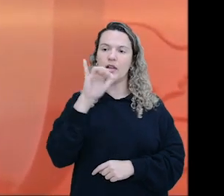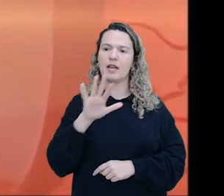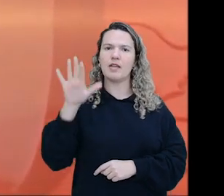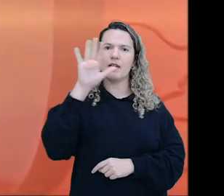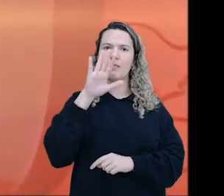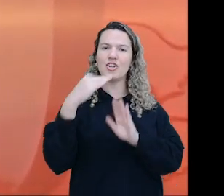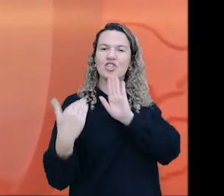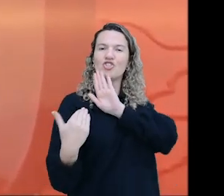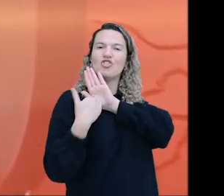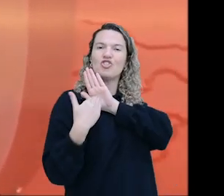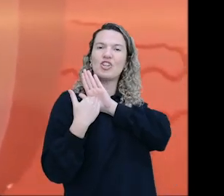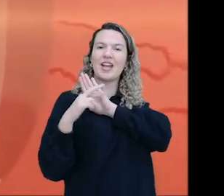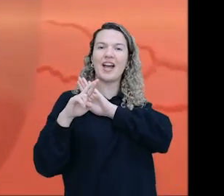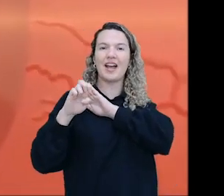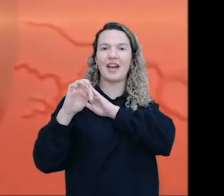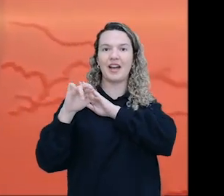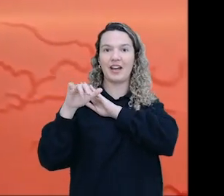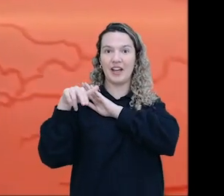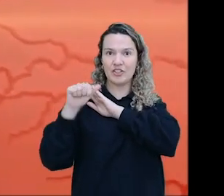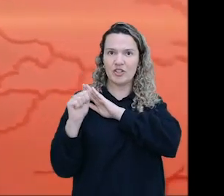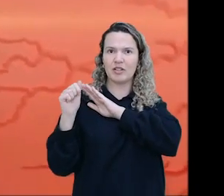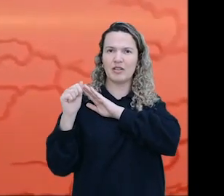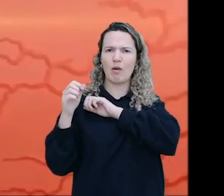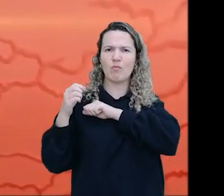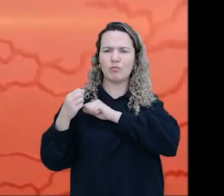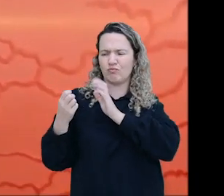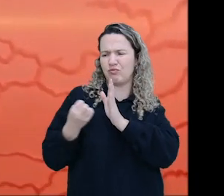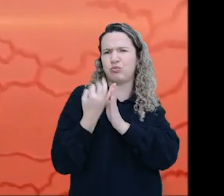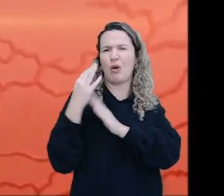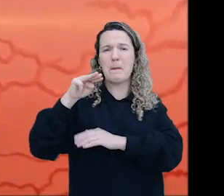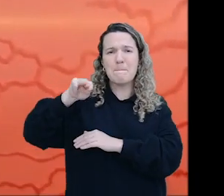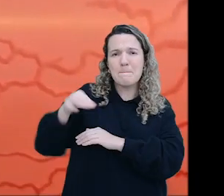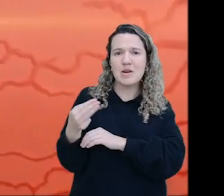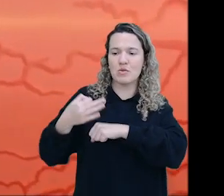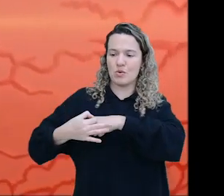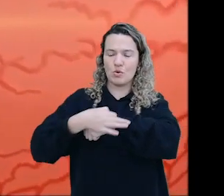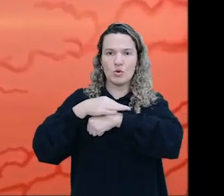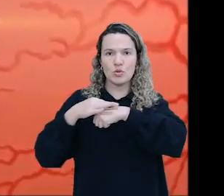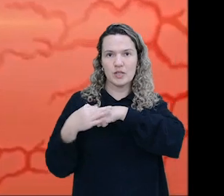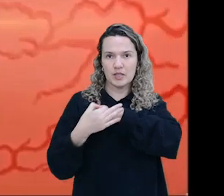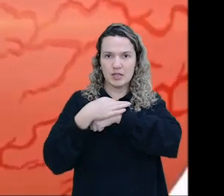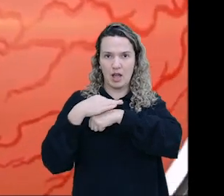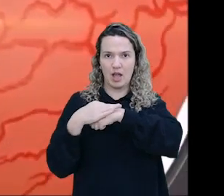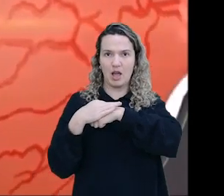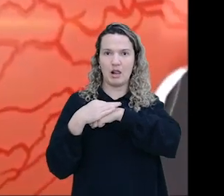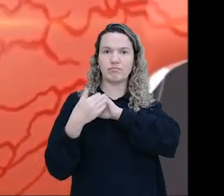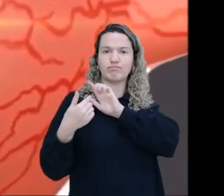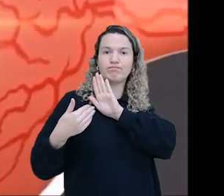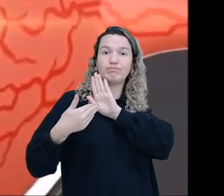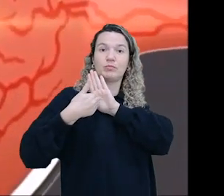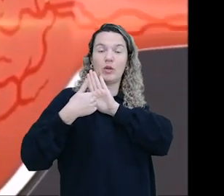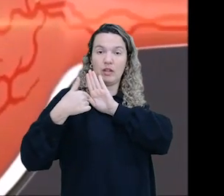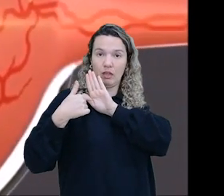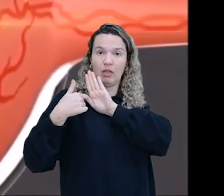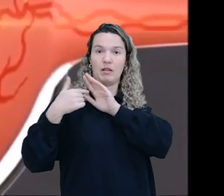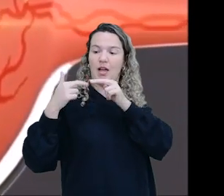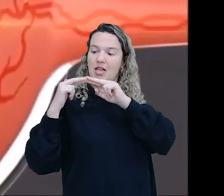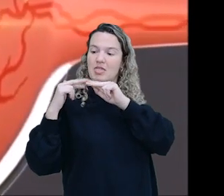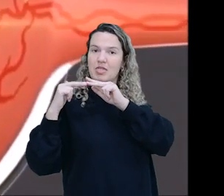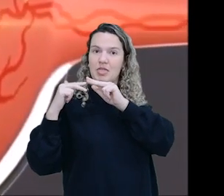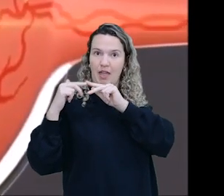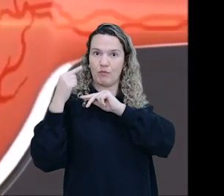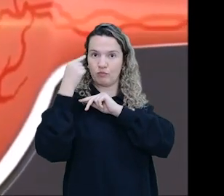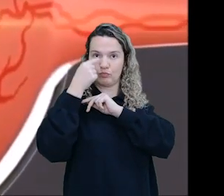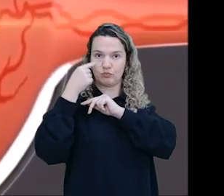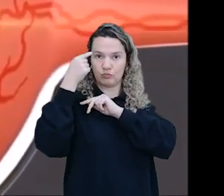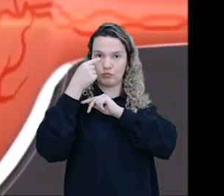cristalino. Do cristalino, a imagem vai até a retina, onde tem aquelas milhões de células. Da retina, essa